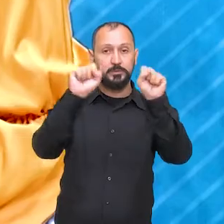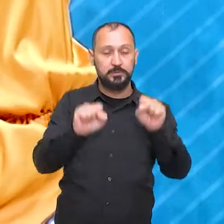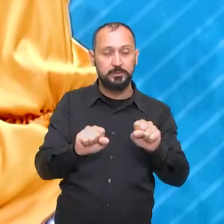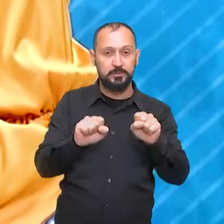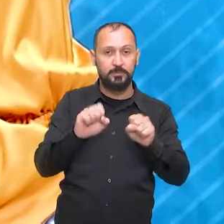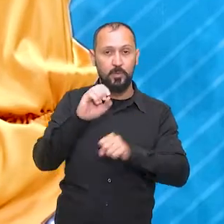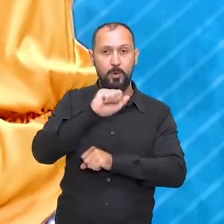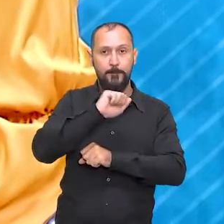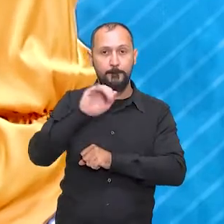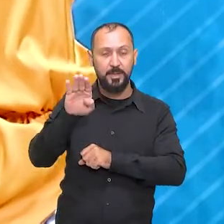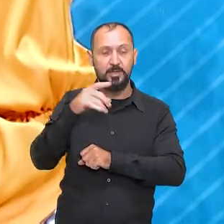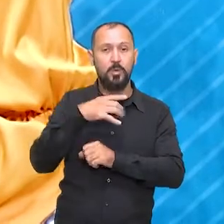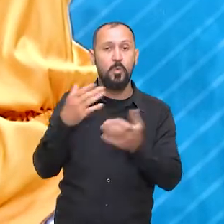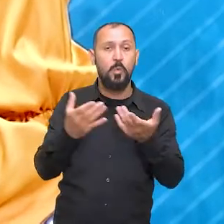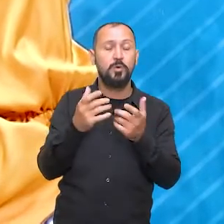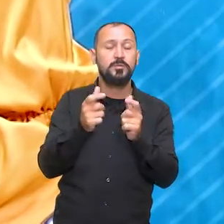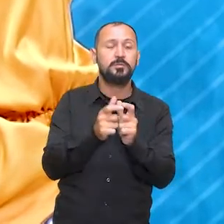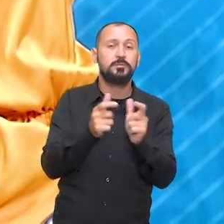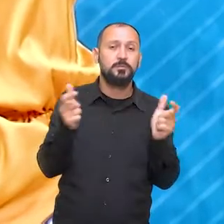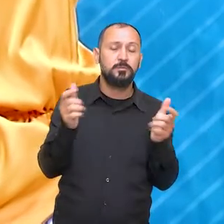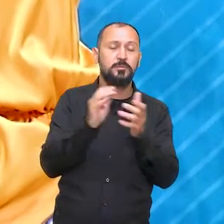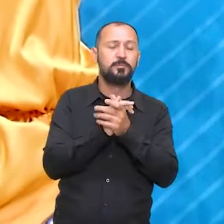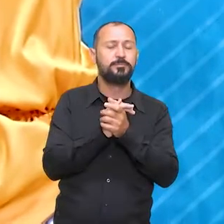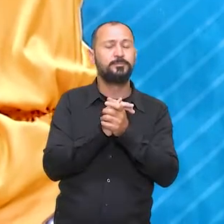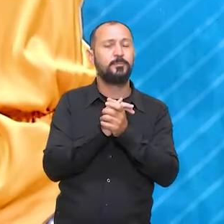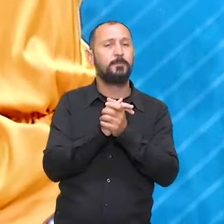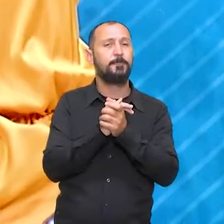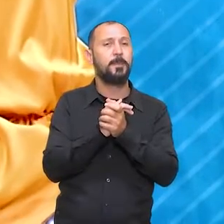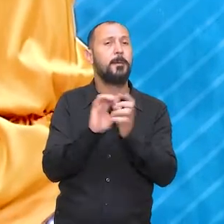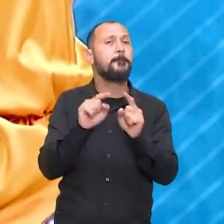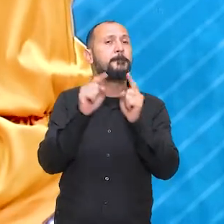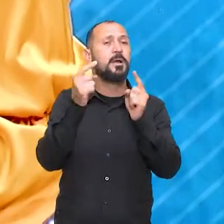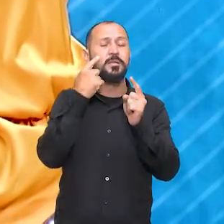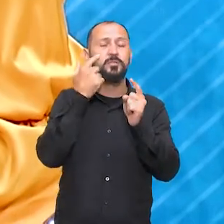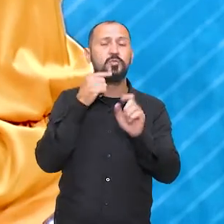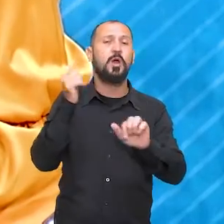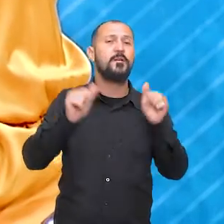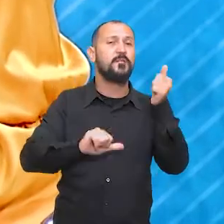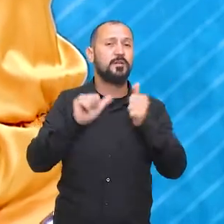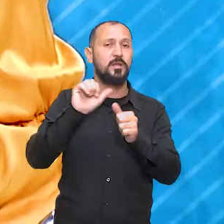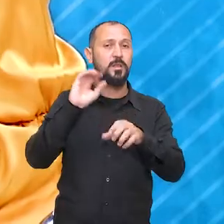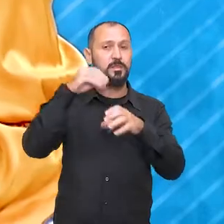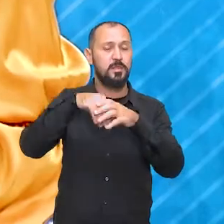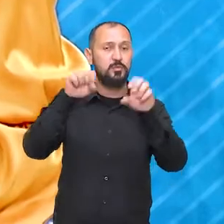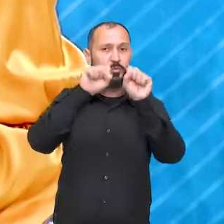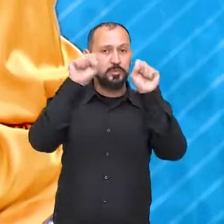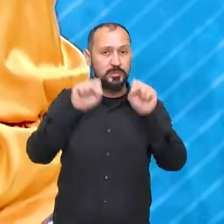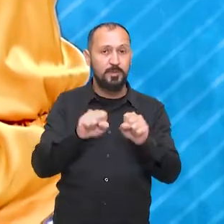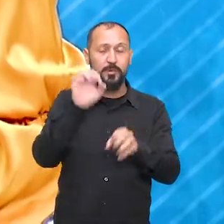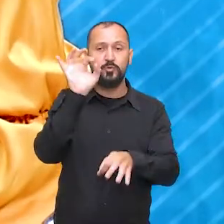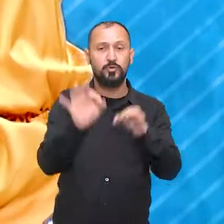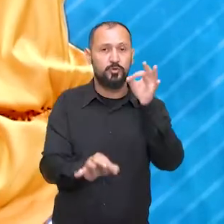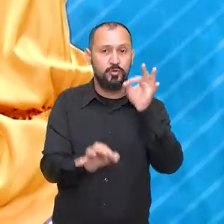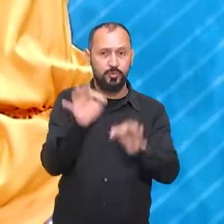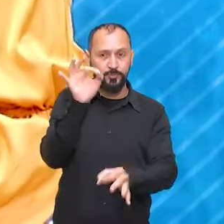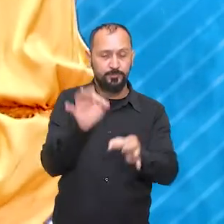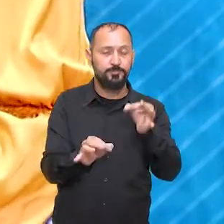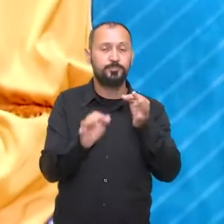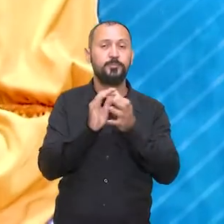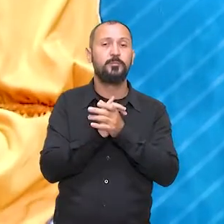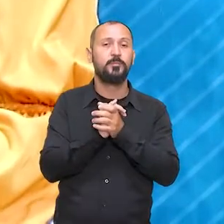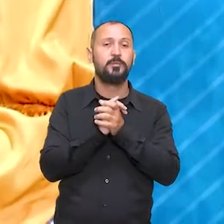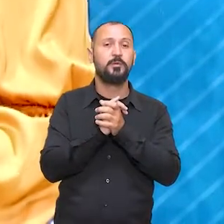de ordem, hoje nós somos a maioria, mas se a gente fizer um olhar dentro do sistema judiciário,